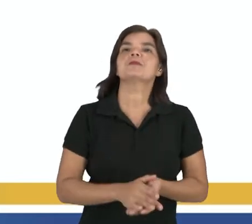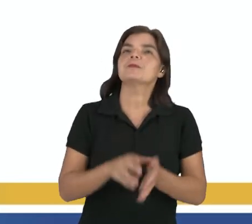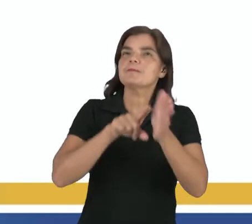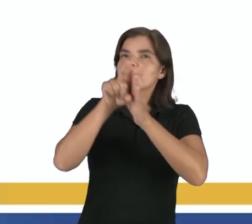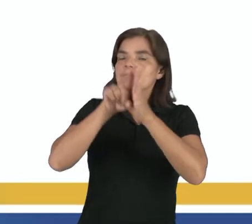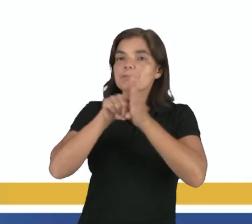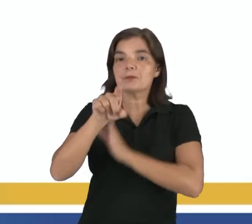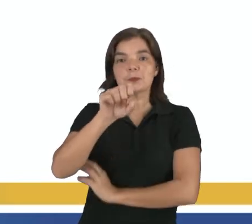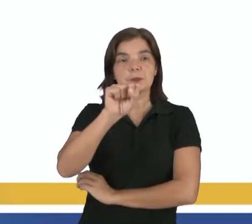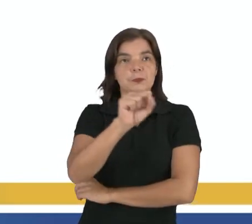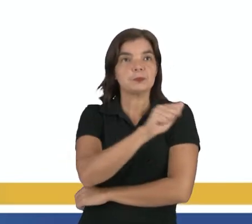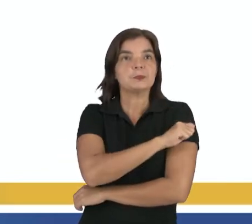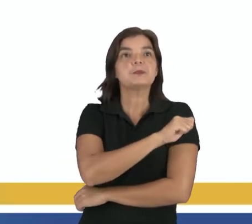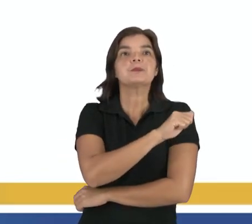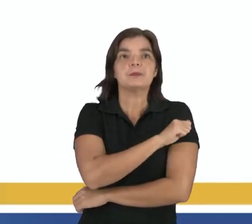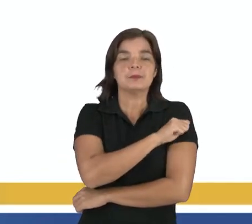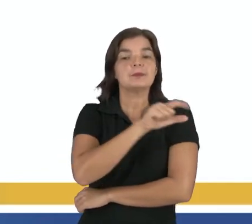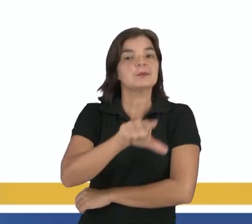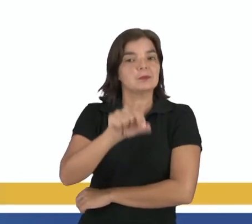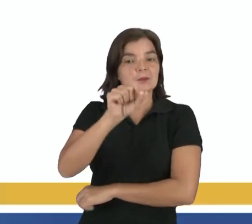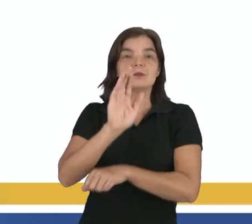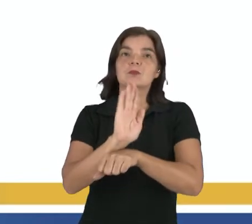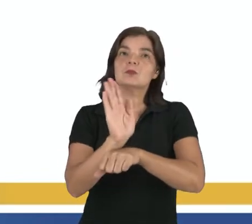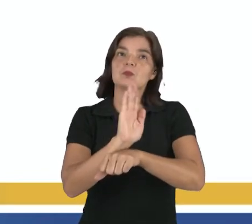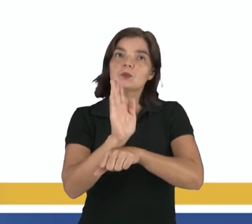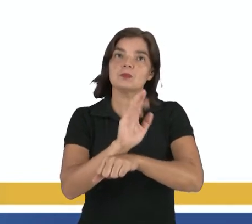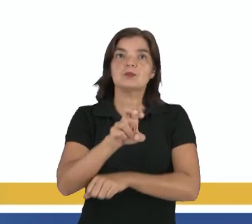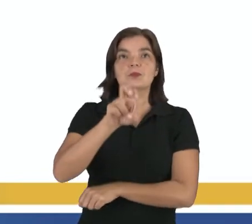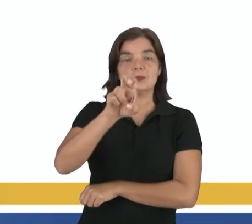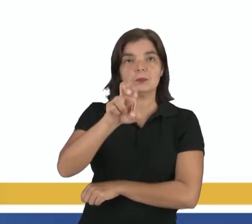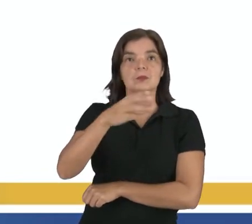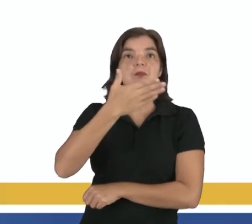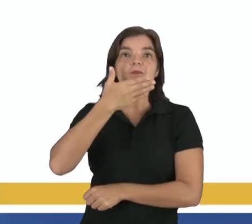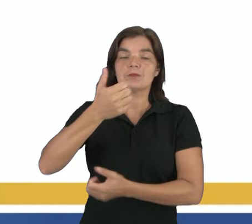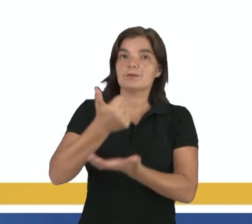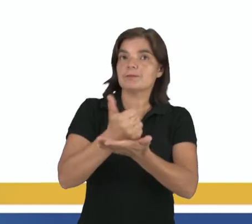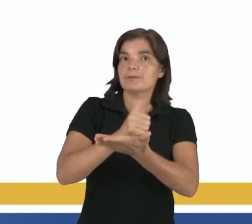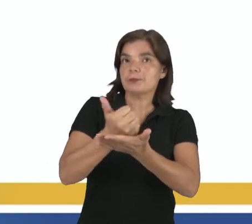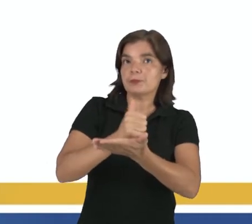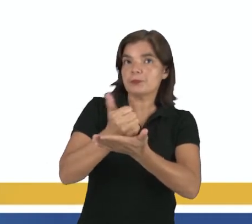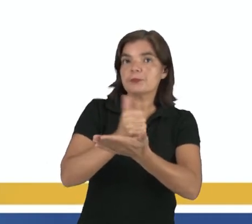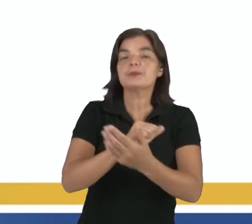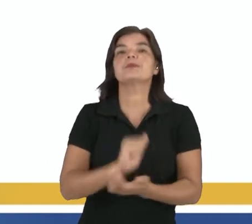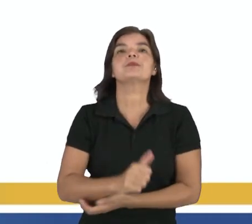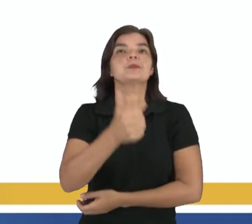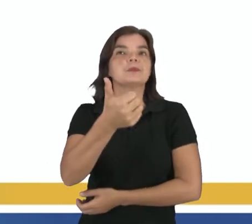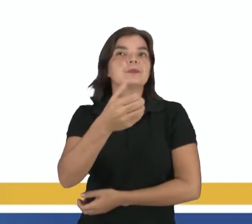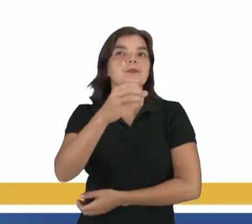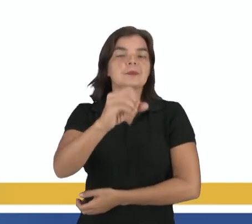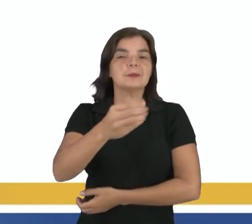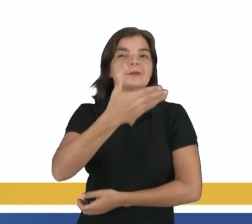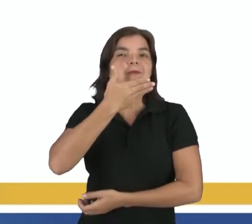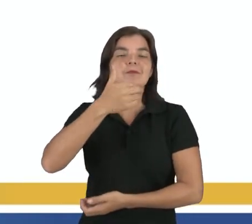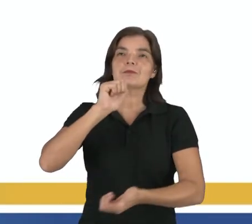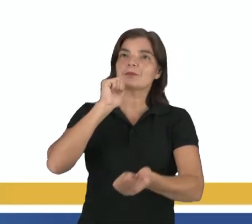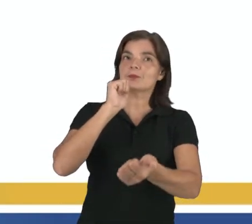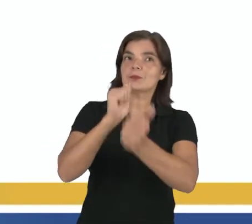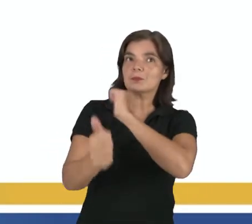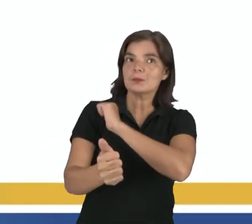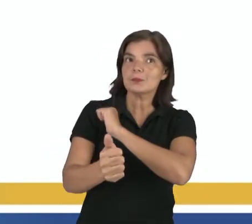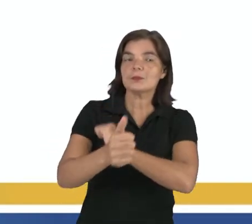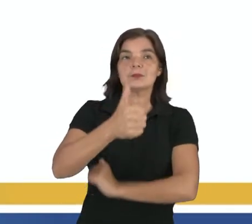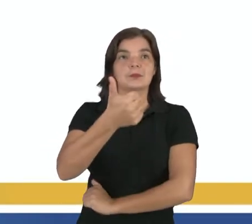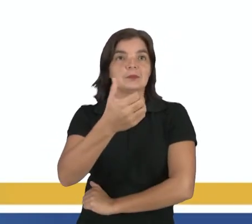essa pesquisa, 8 alunos preferem ir ao cinema, 5 preferem jogar videogame, 10